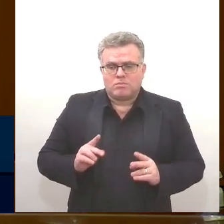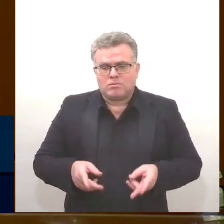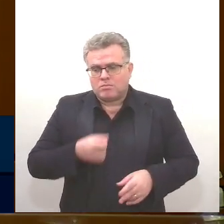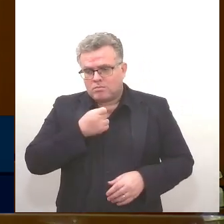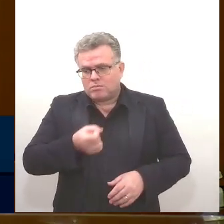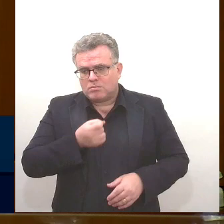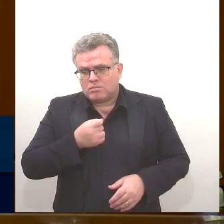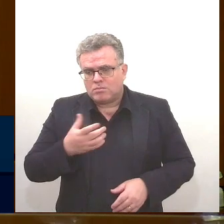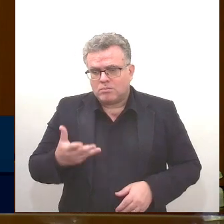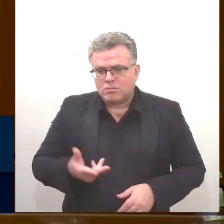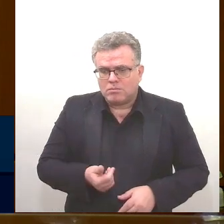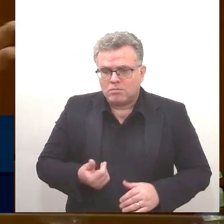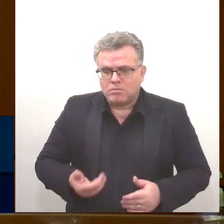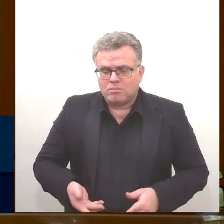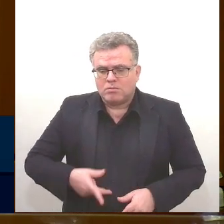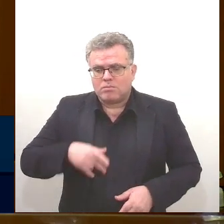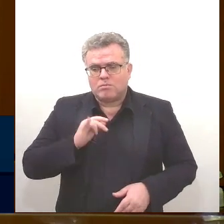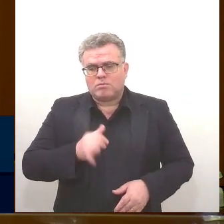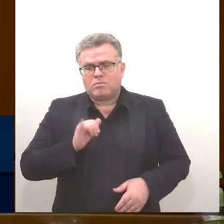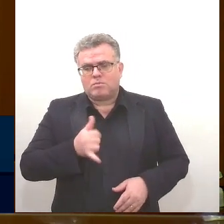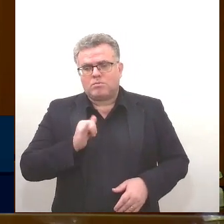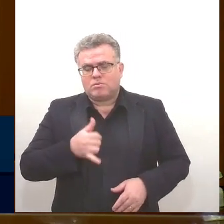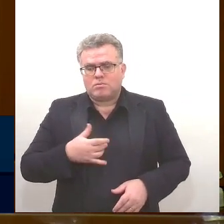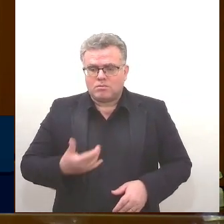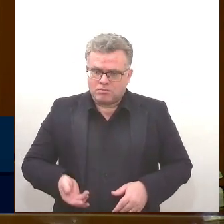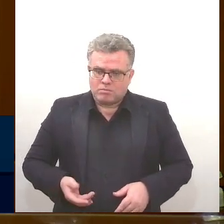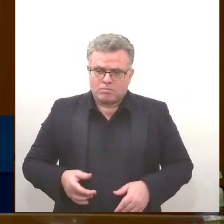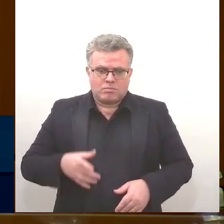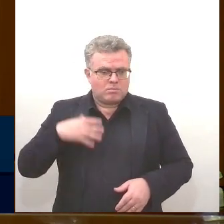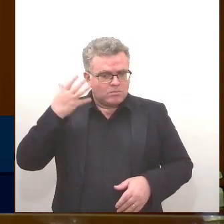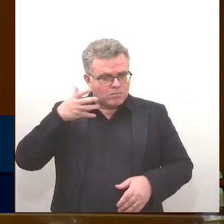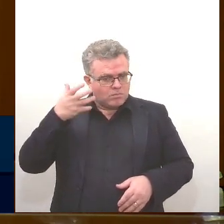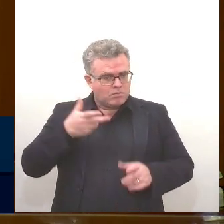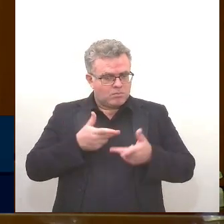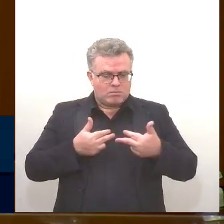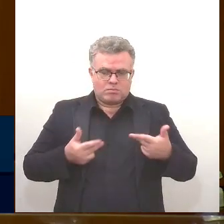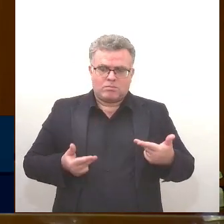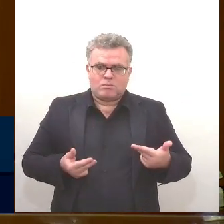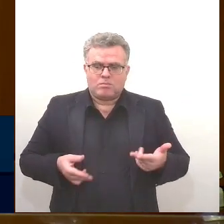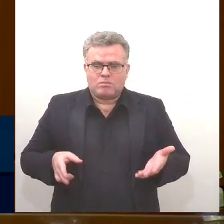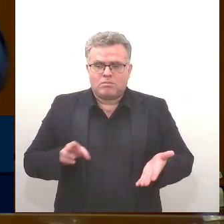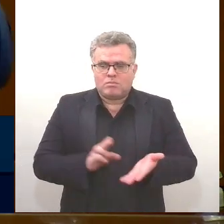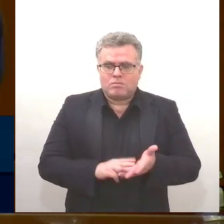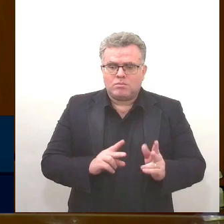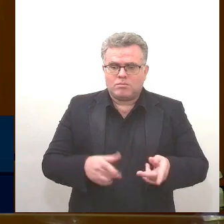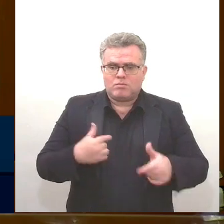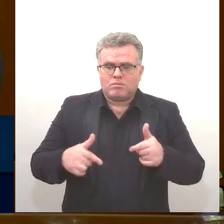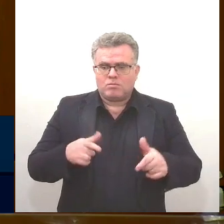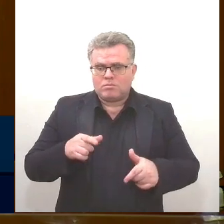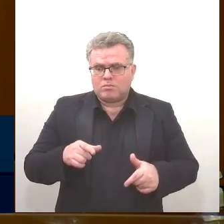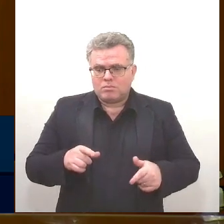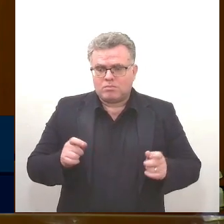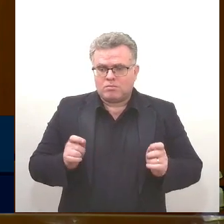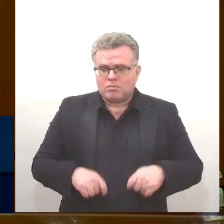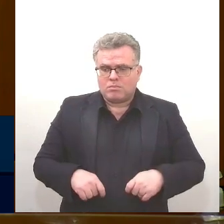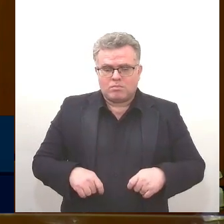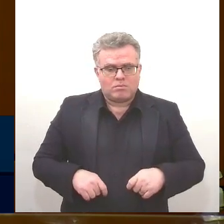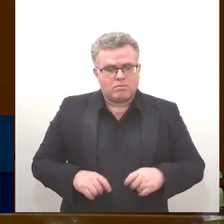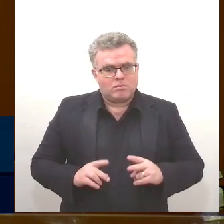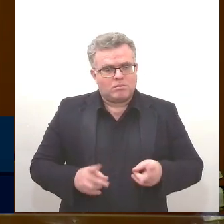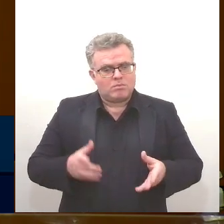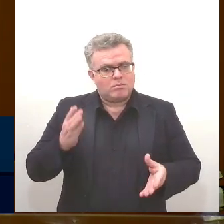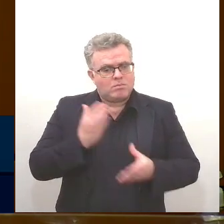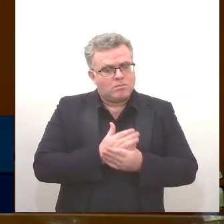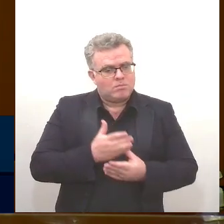locutor em rádios eu não sei se ele consegue mais nem trabalhar em rádio porque são processos e mais processos